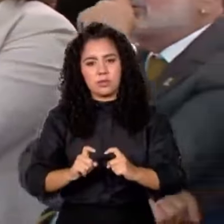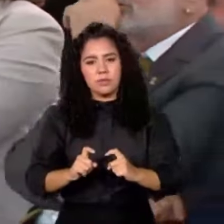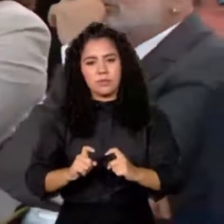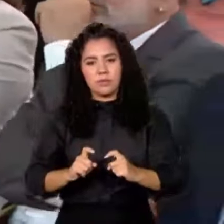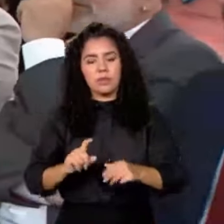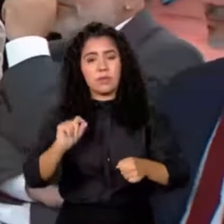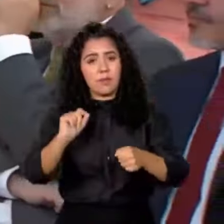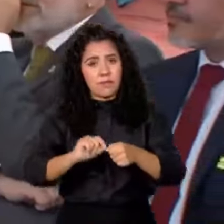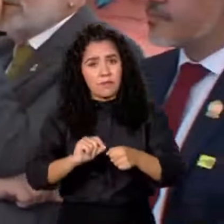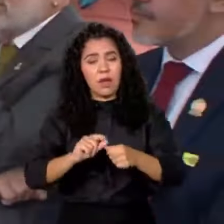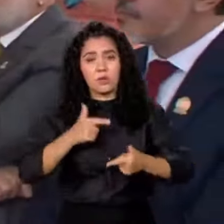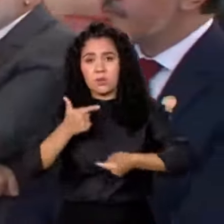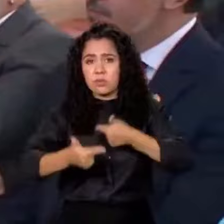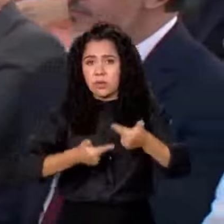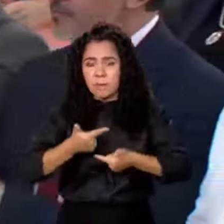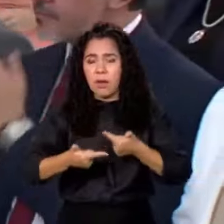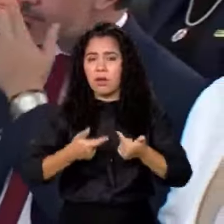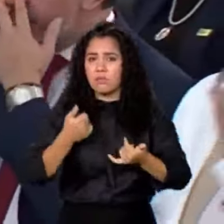que cumprem